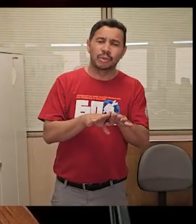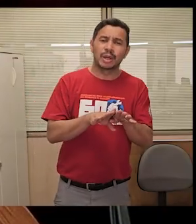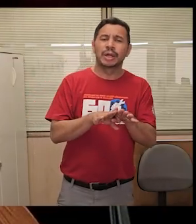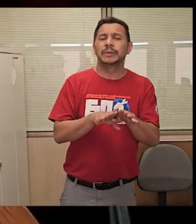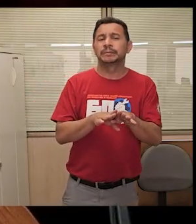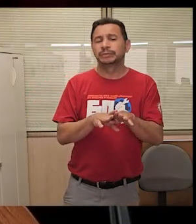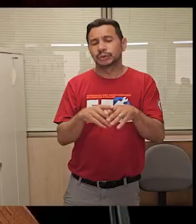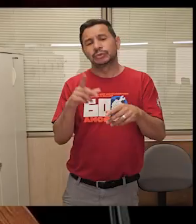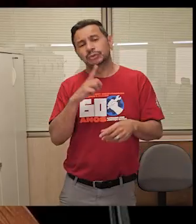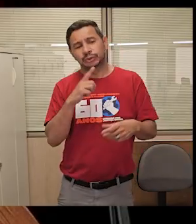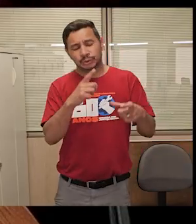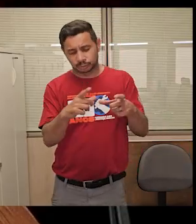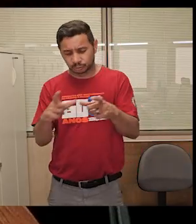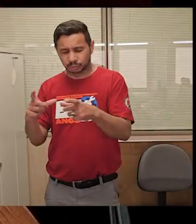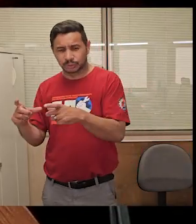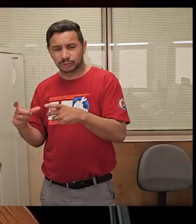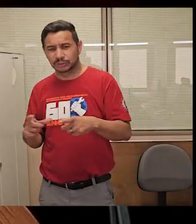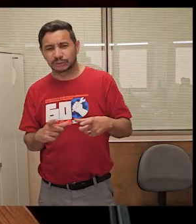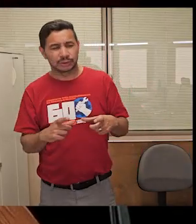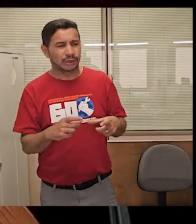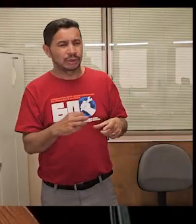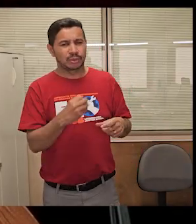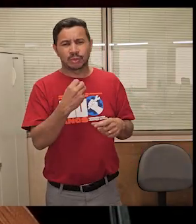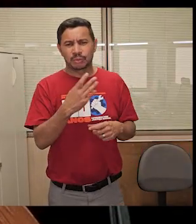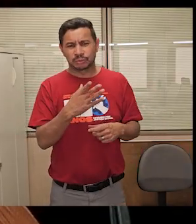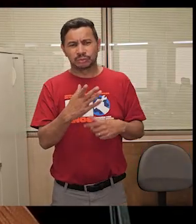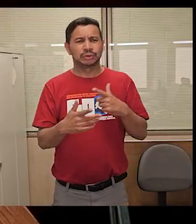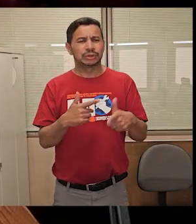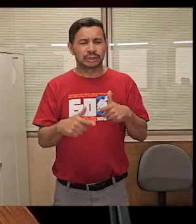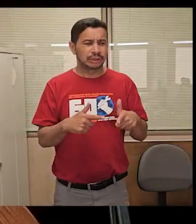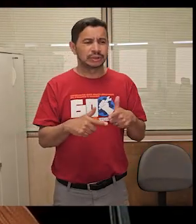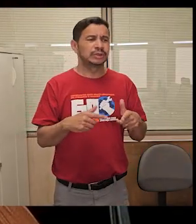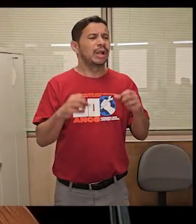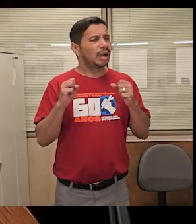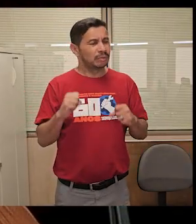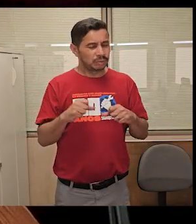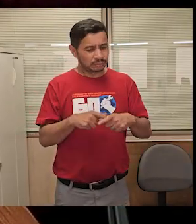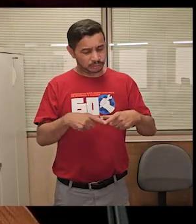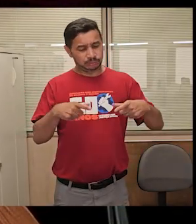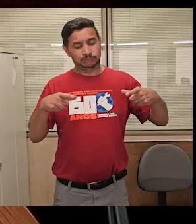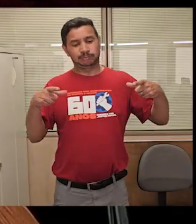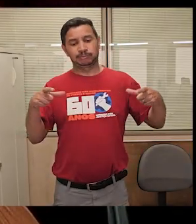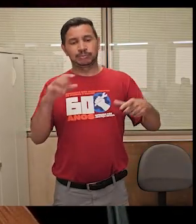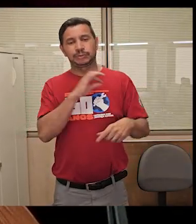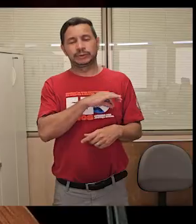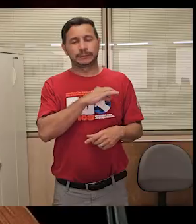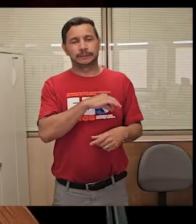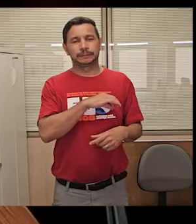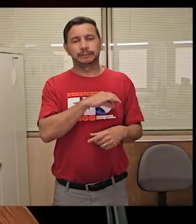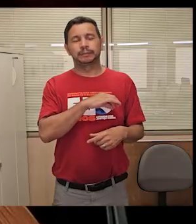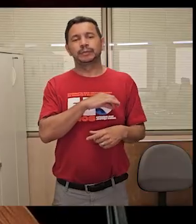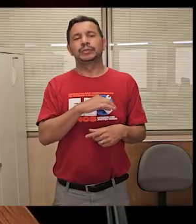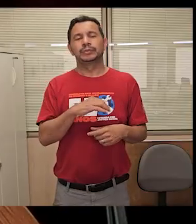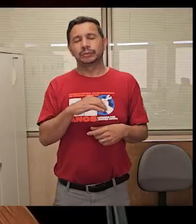ambientes em que essa qualidade de emprego pode elevar salário, né? E é essa a linha,